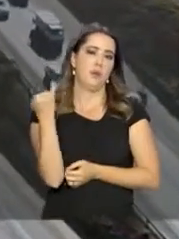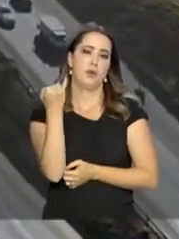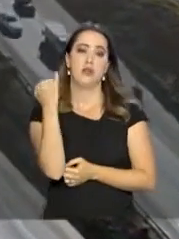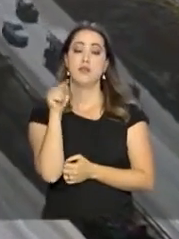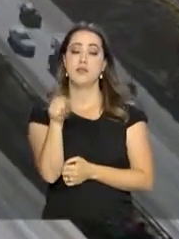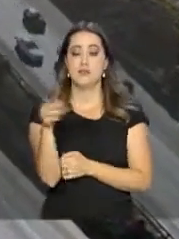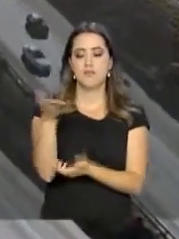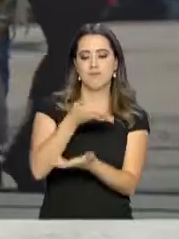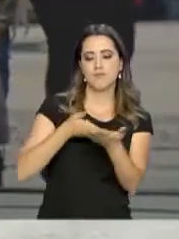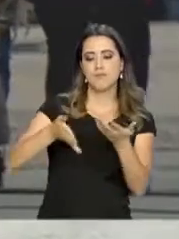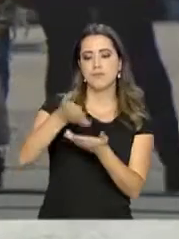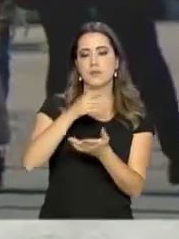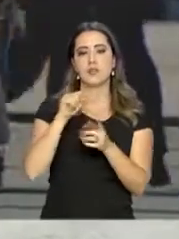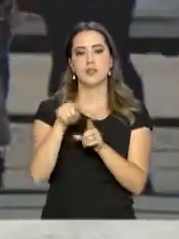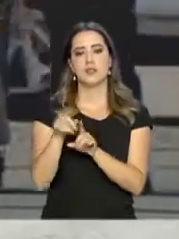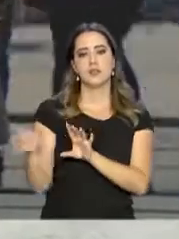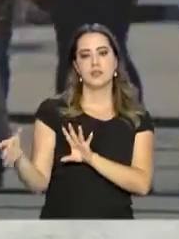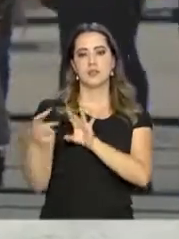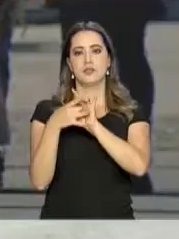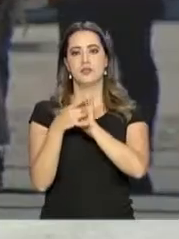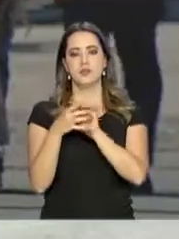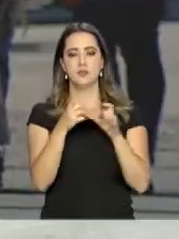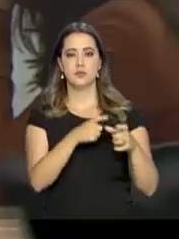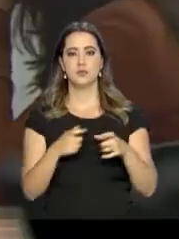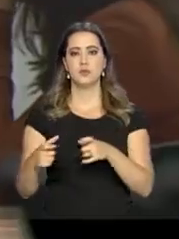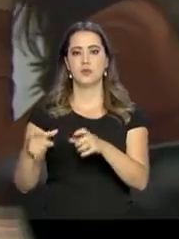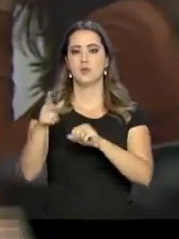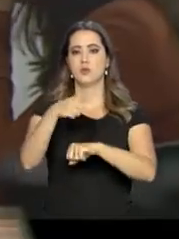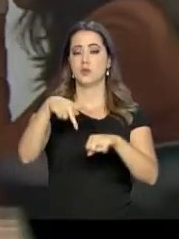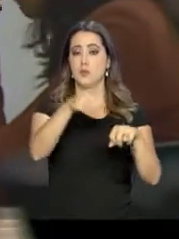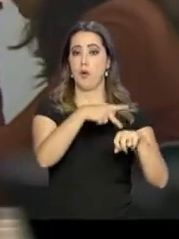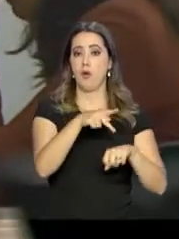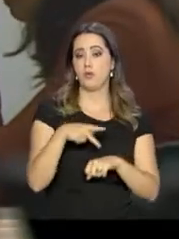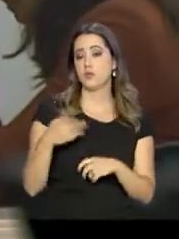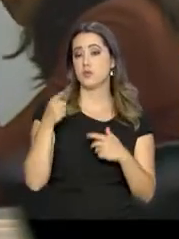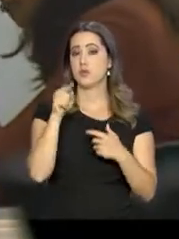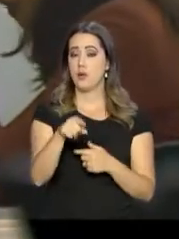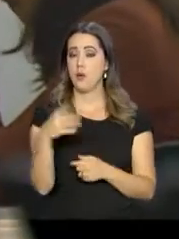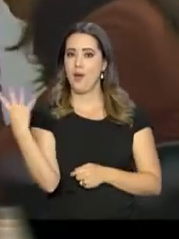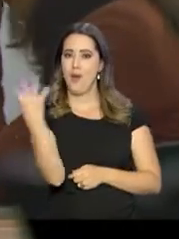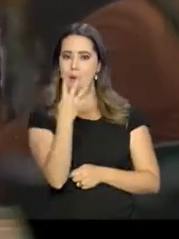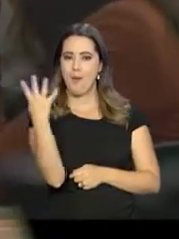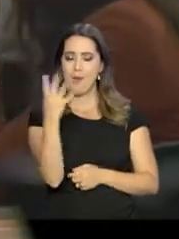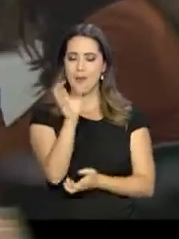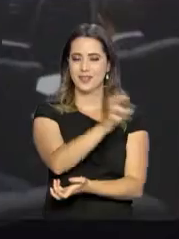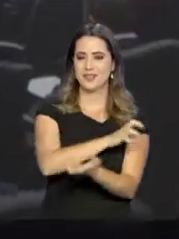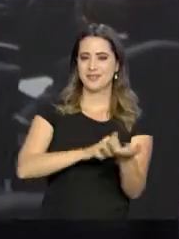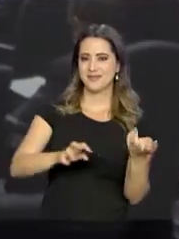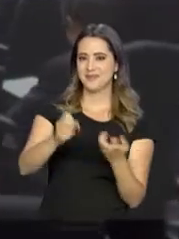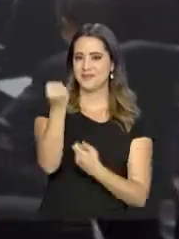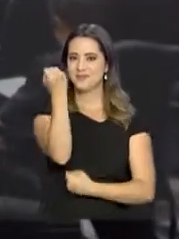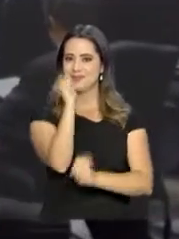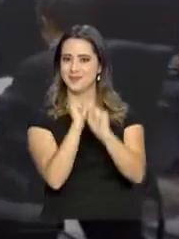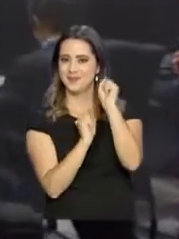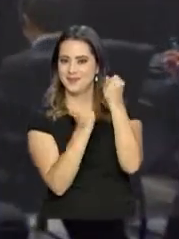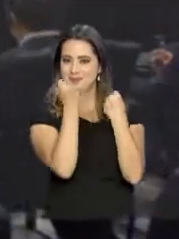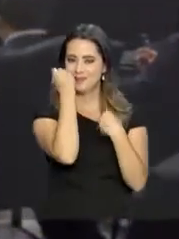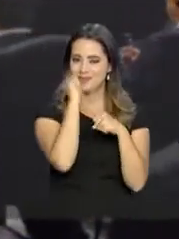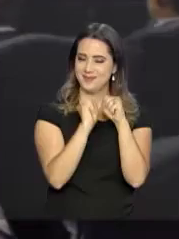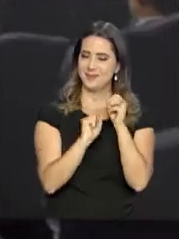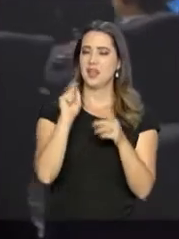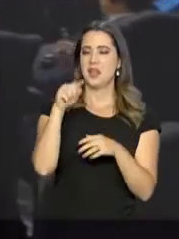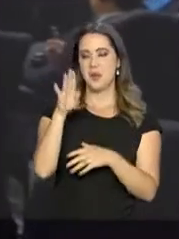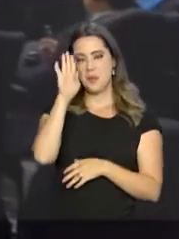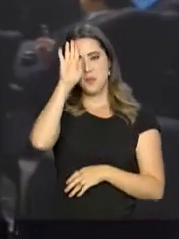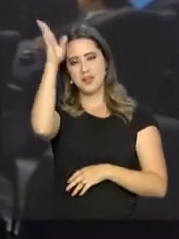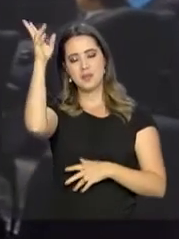para a interação e integração dos povos. Esse é o mundo da quarta revolução industrial, principal tema da 10ª